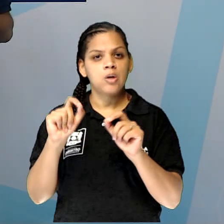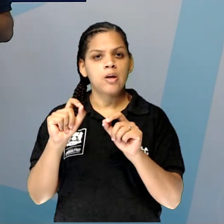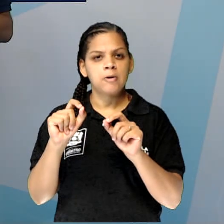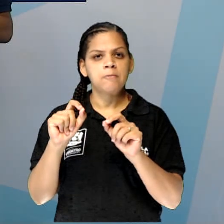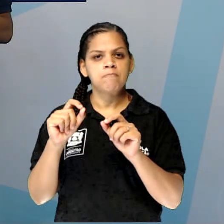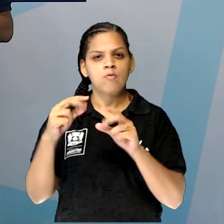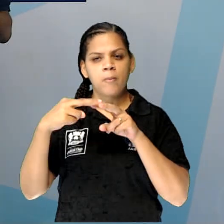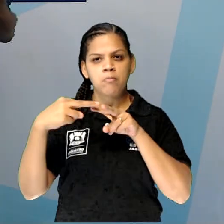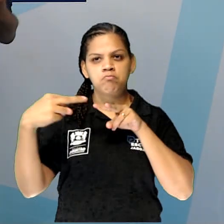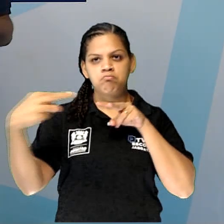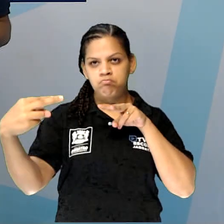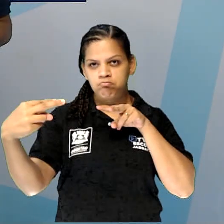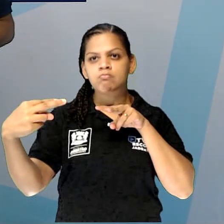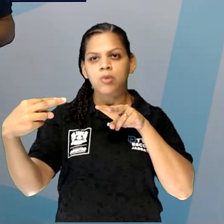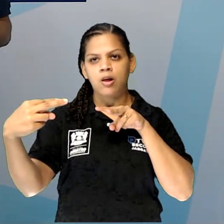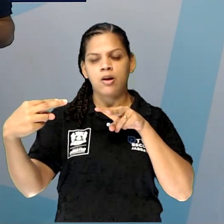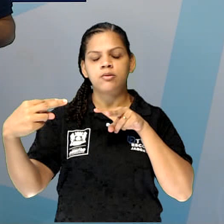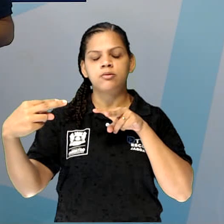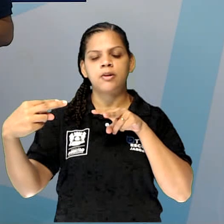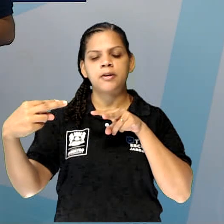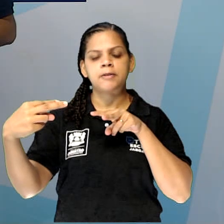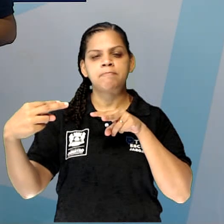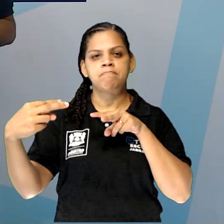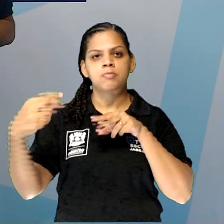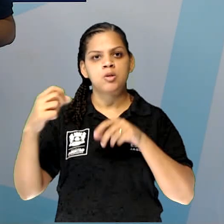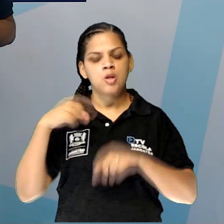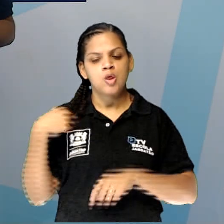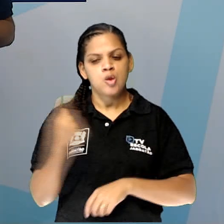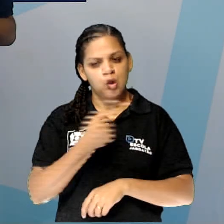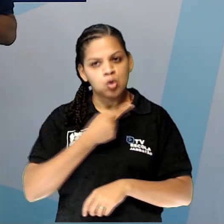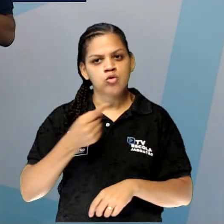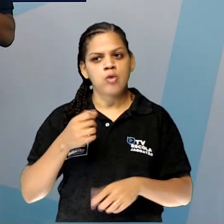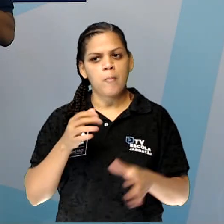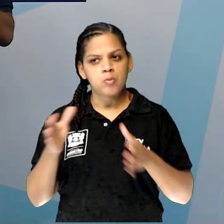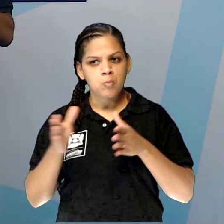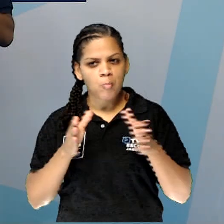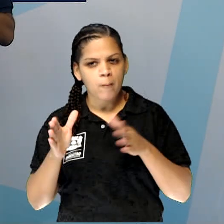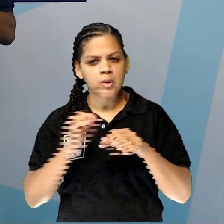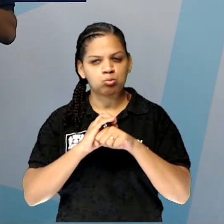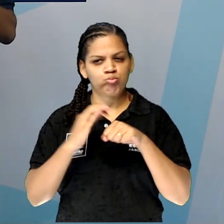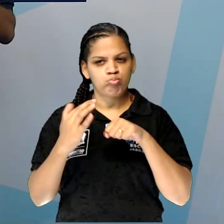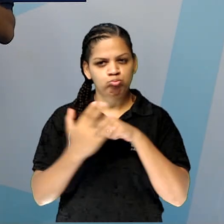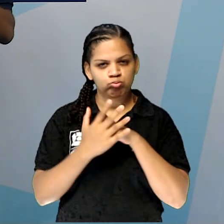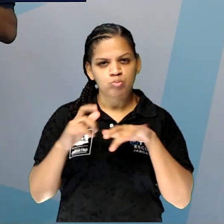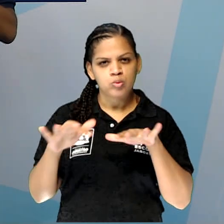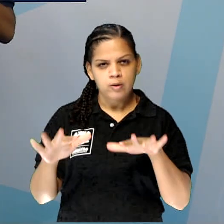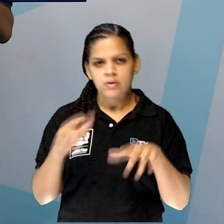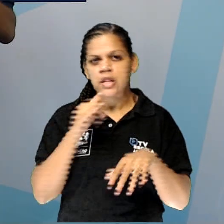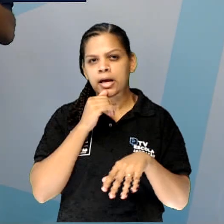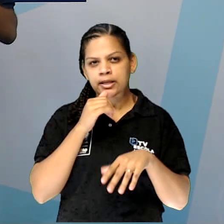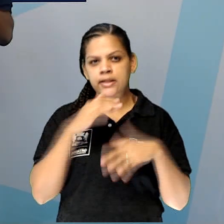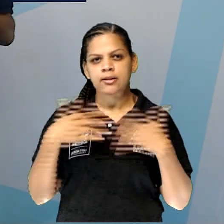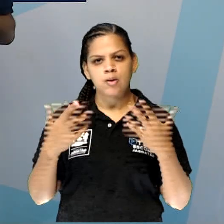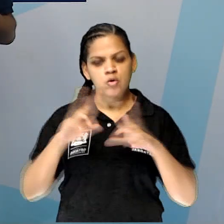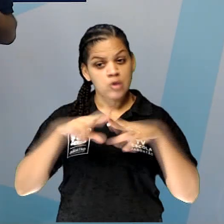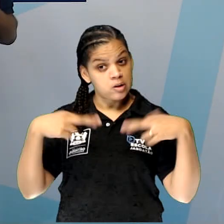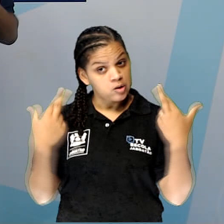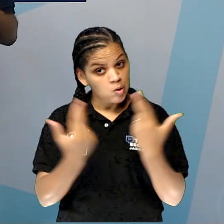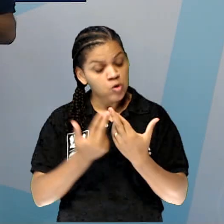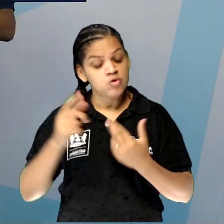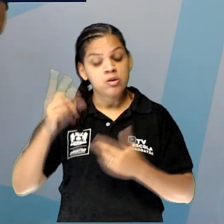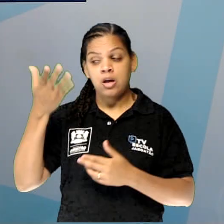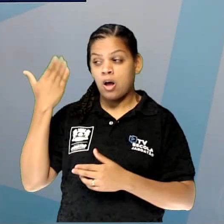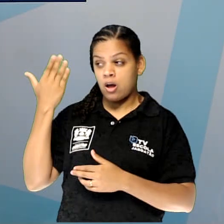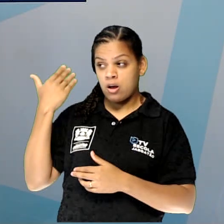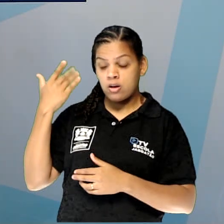né? Seguindo a realidade em que estamos vivenciando, as reuniões que costumavam ser presenciais,